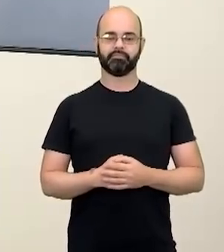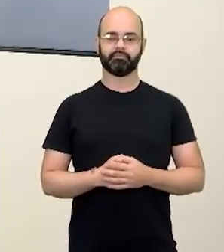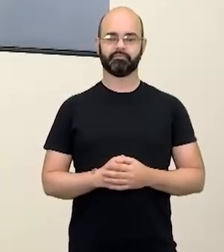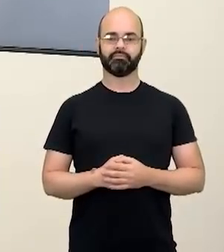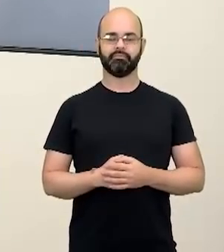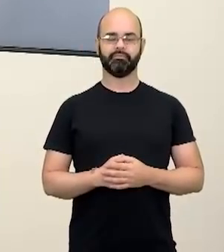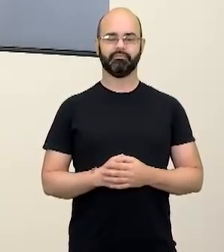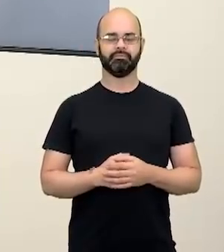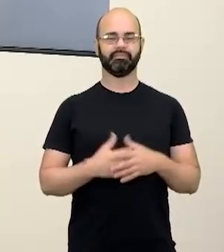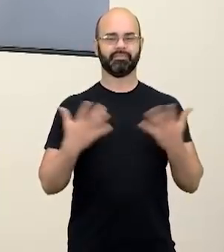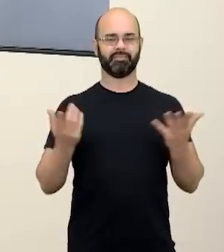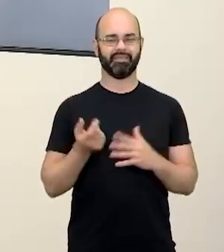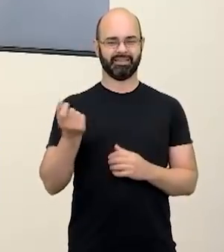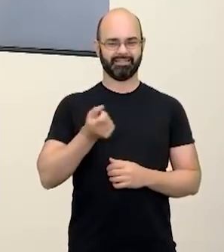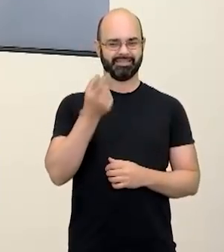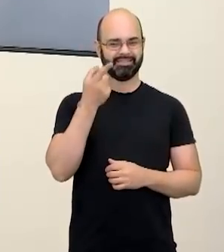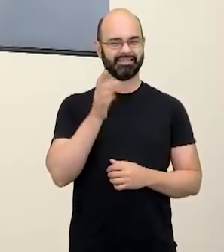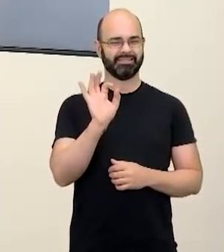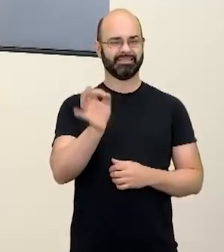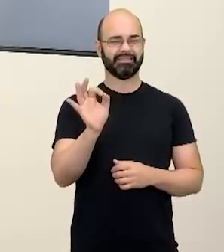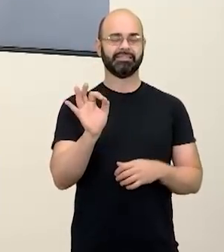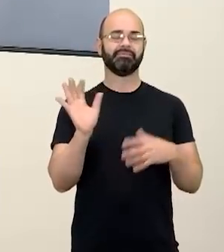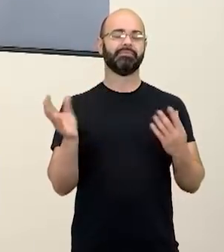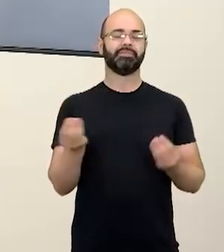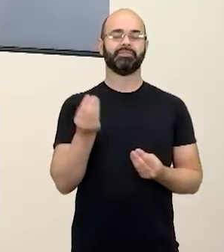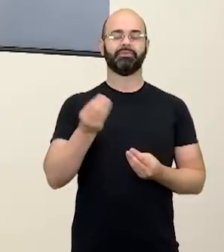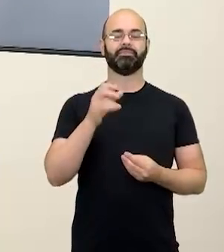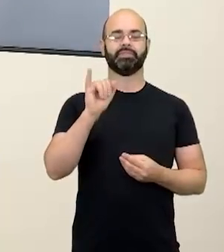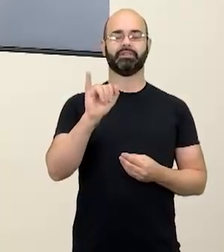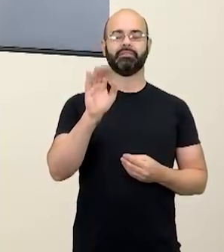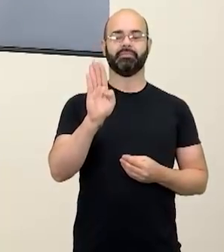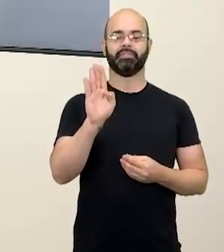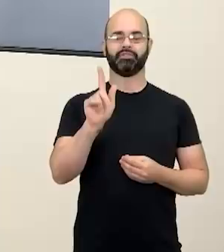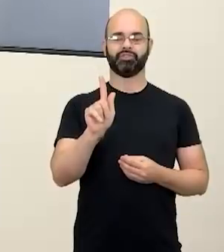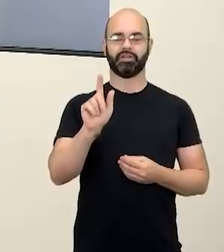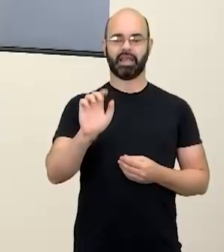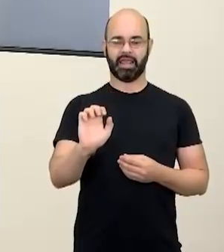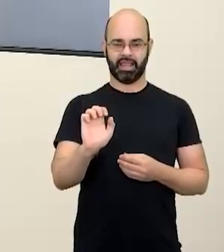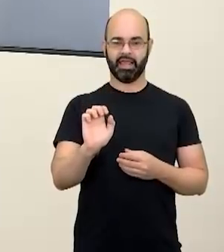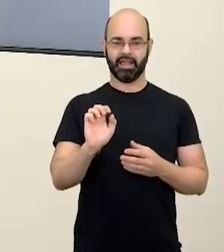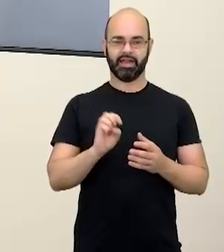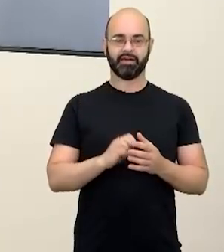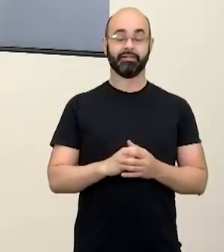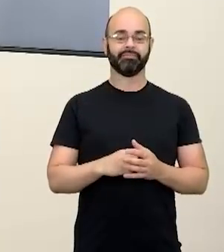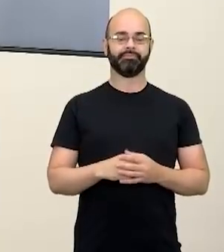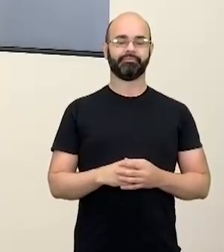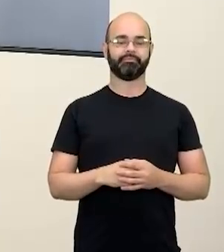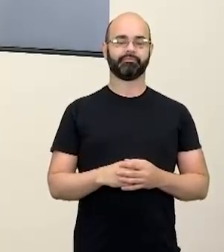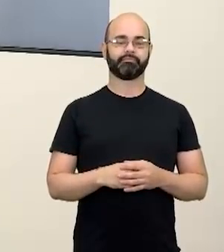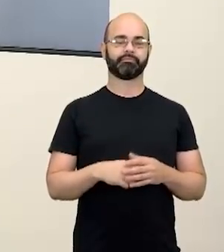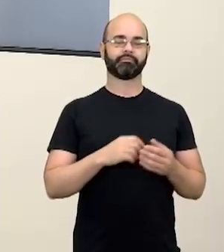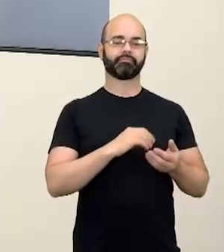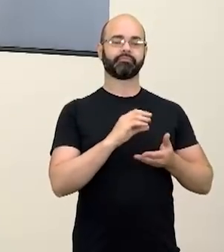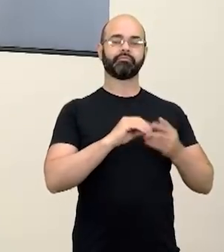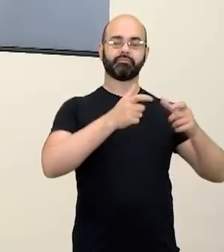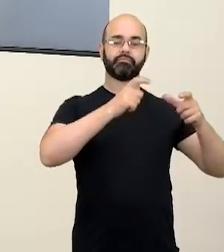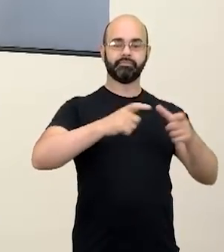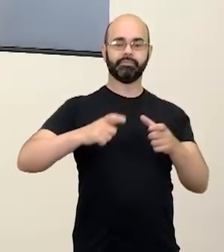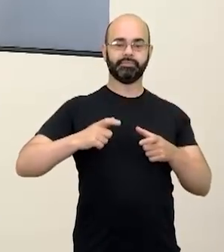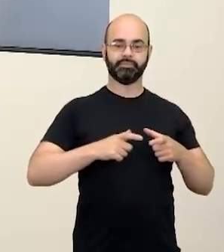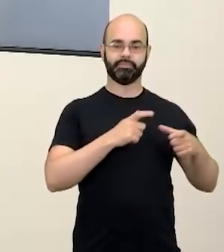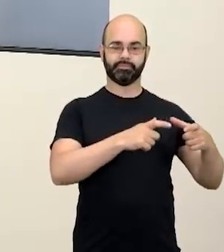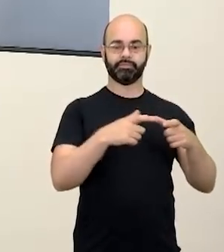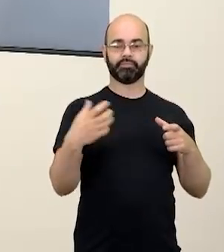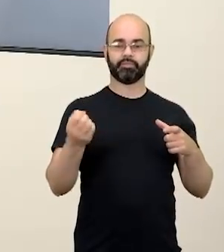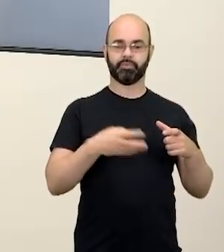uma coisa meio estranha. Mas aí o que acontece? O IBGE fez lá o REGIC, né, que é as novas